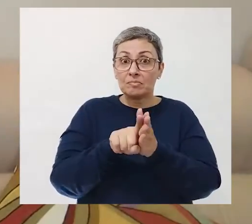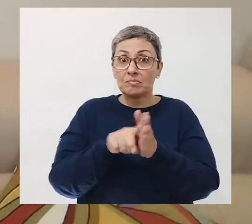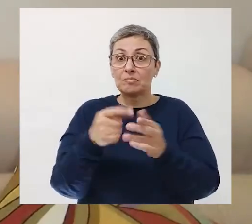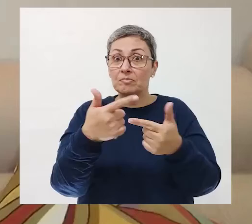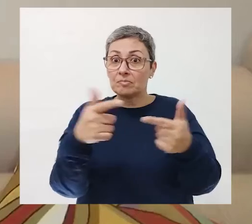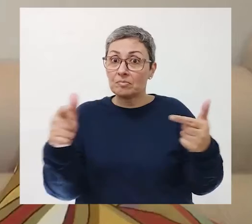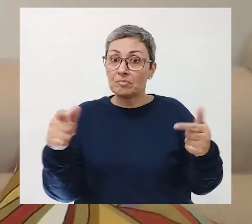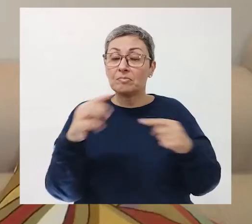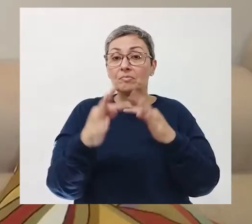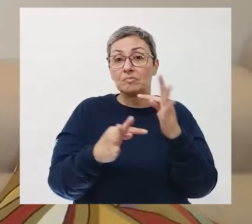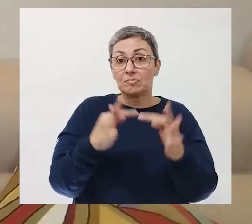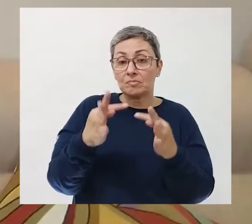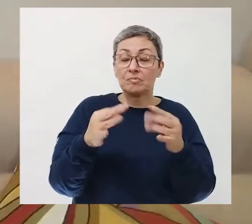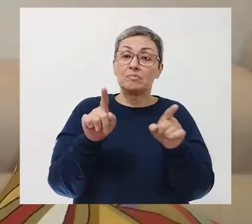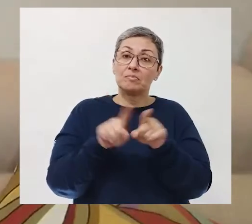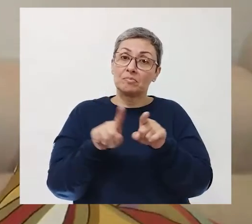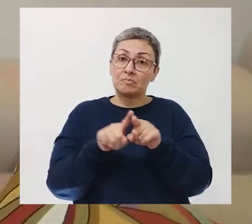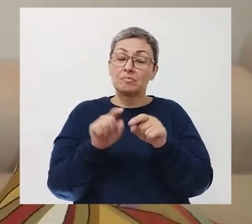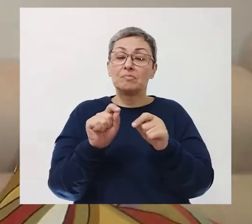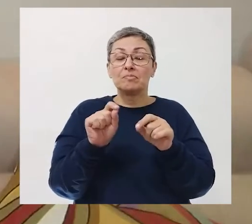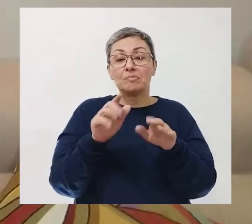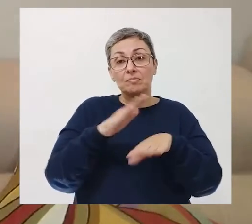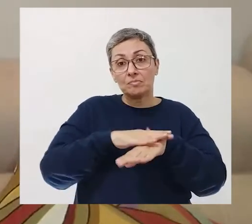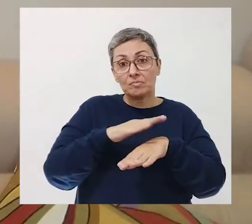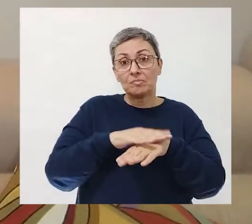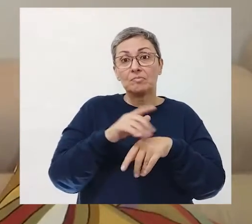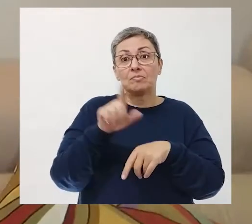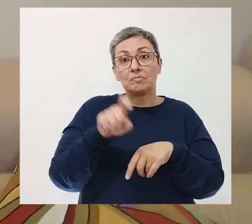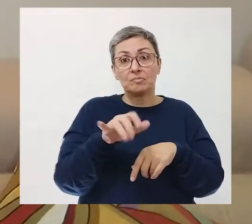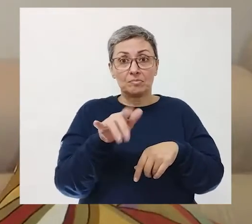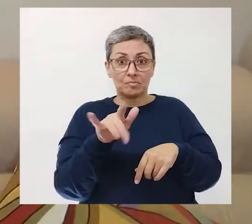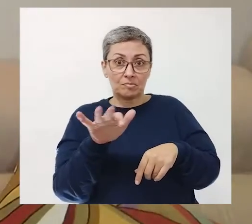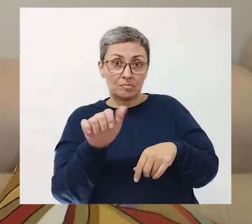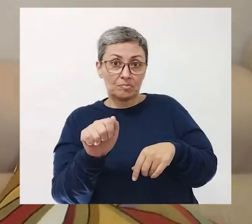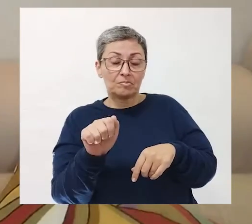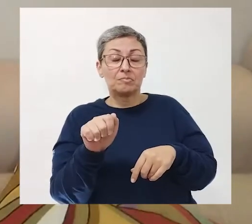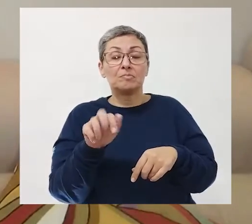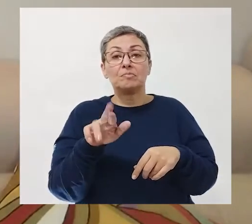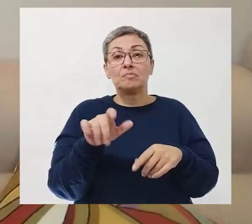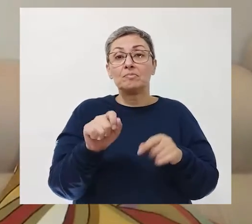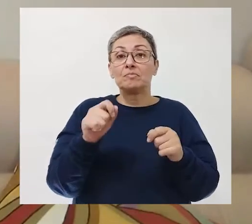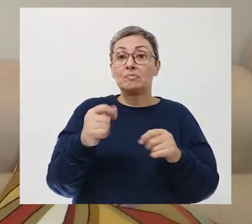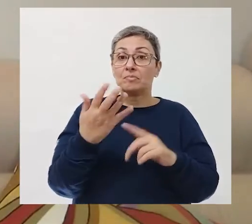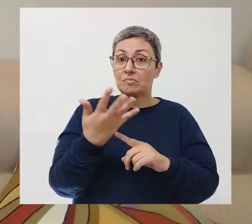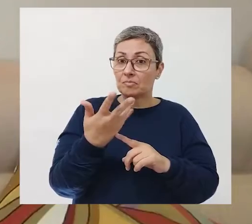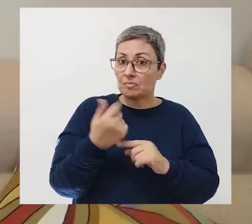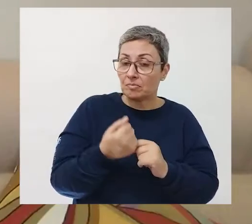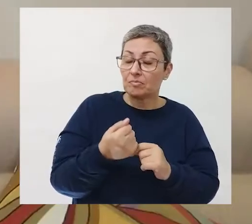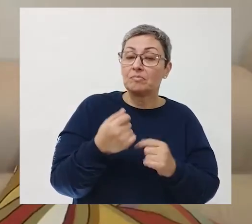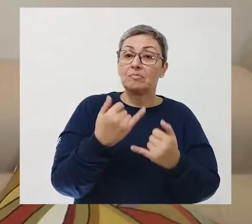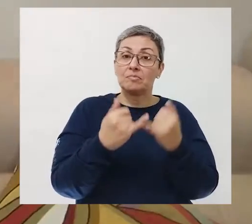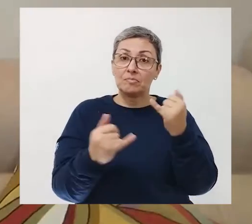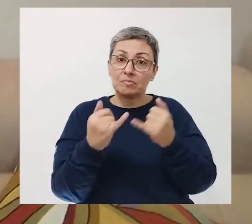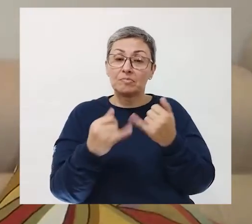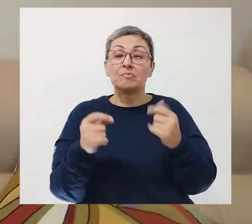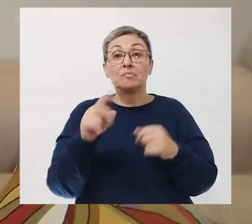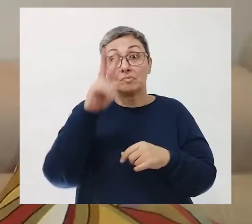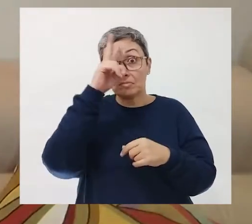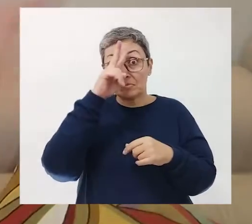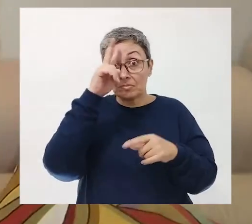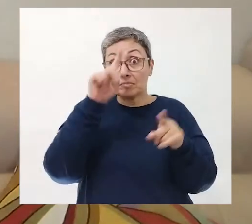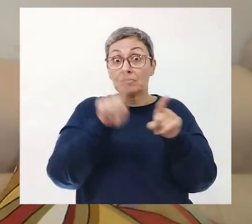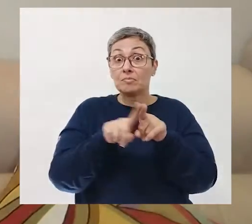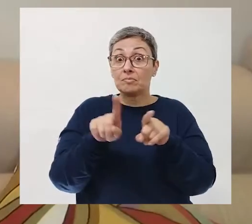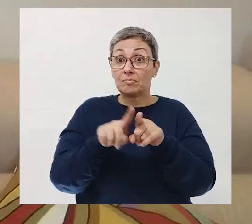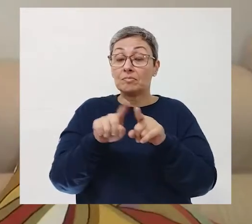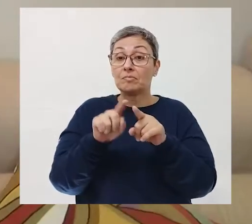outras técnicas para realizar aí a xilogravura, artes semelhantes à xilogravura. E lembre-se também que você